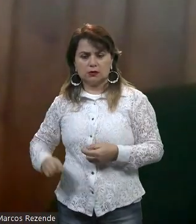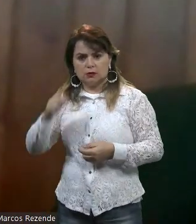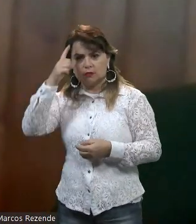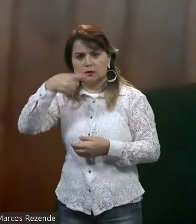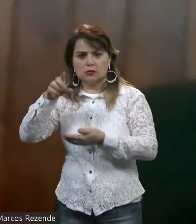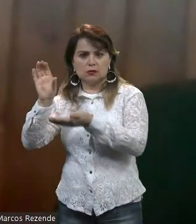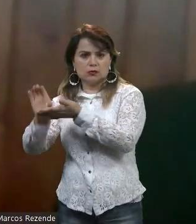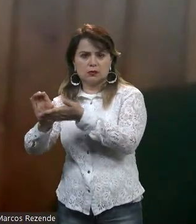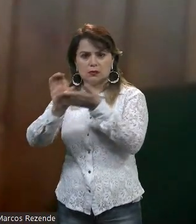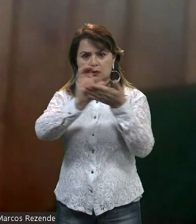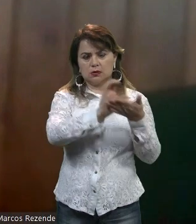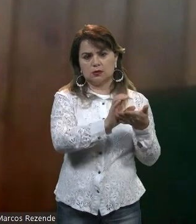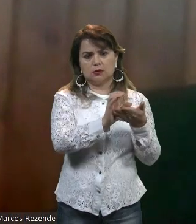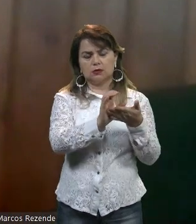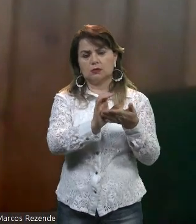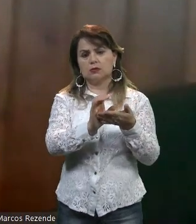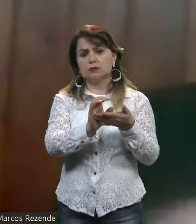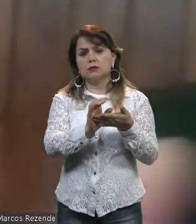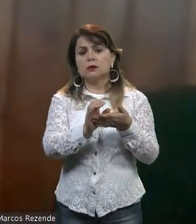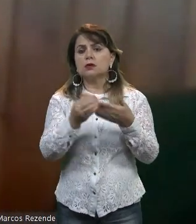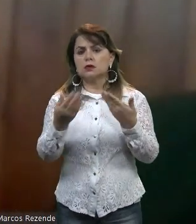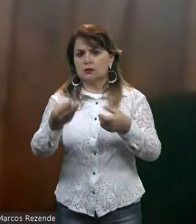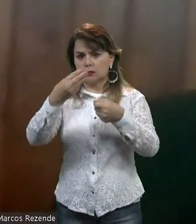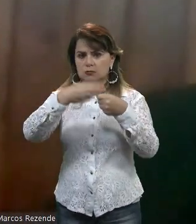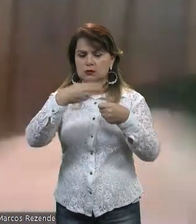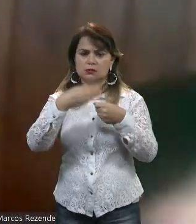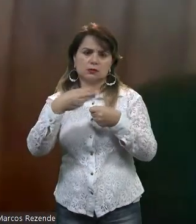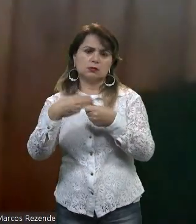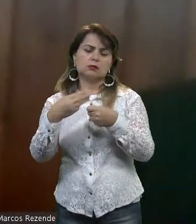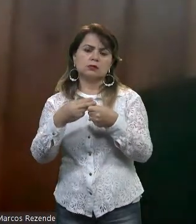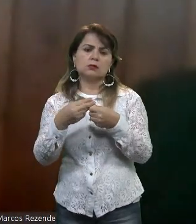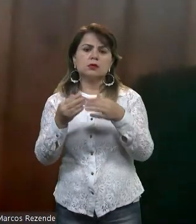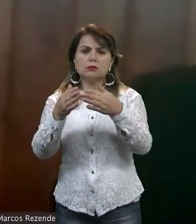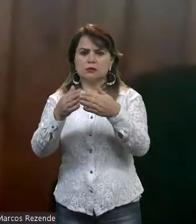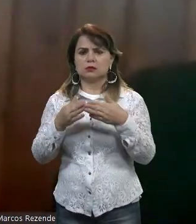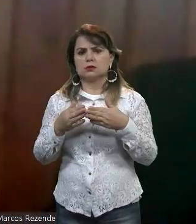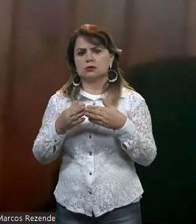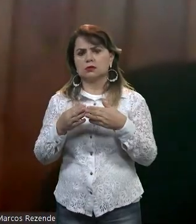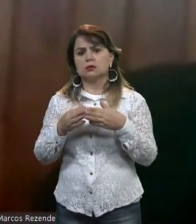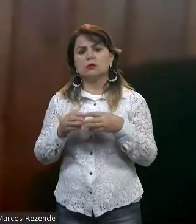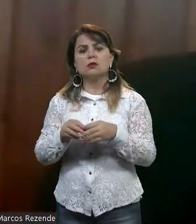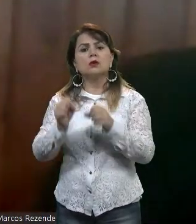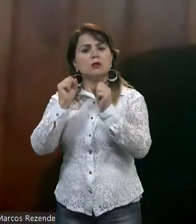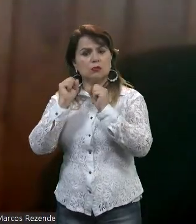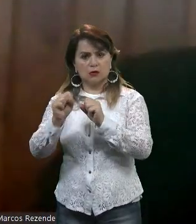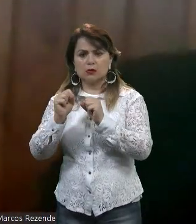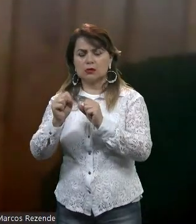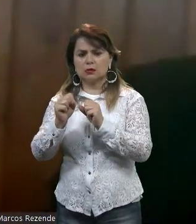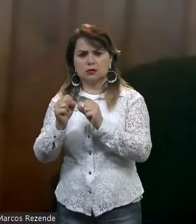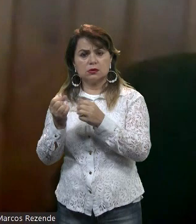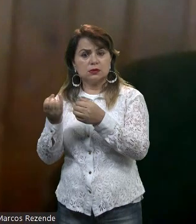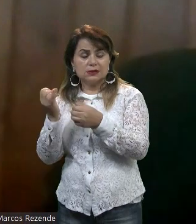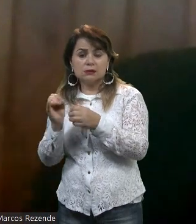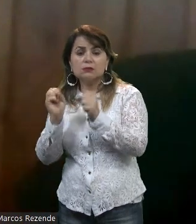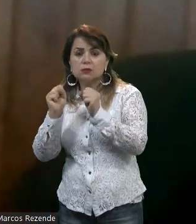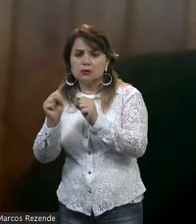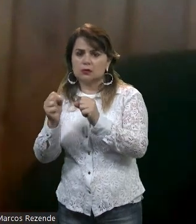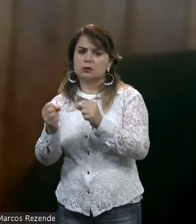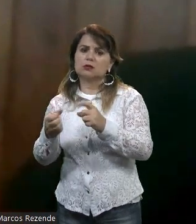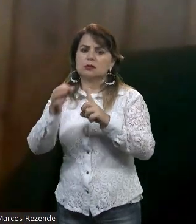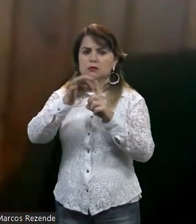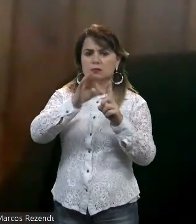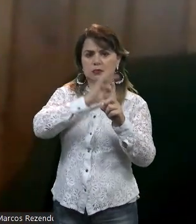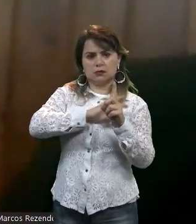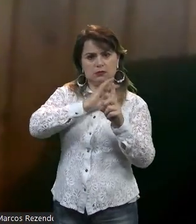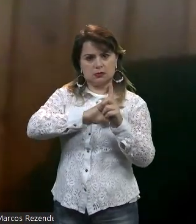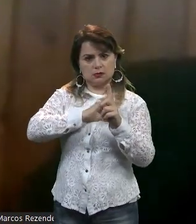e o Executivo está solicitando esse remanejamento para que possa fazer a folha de pagamento de uma parte dos servidores públicos municipais